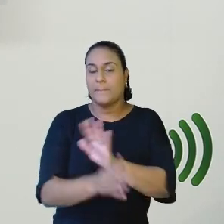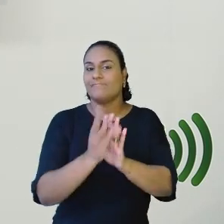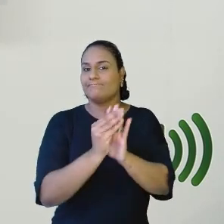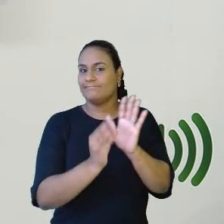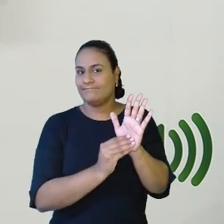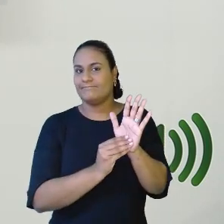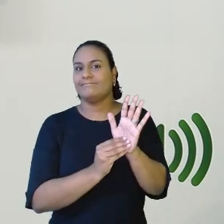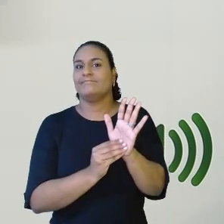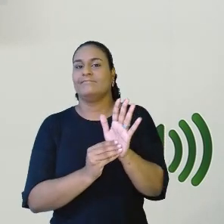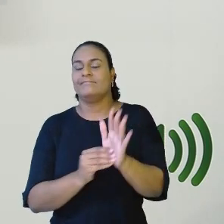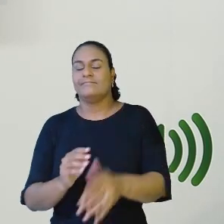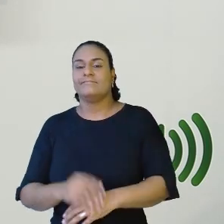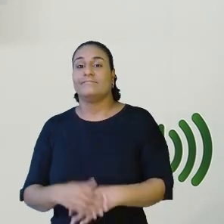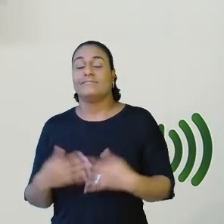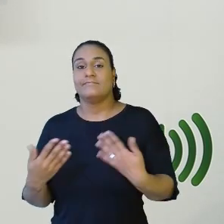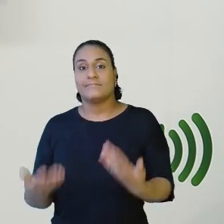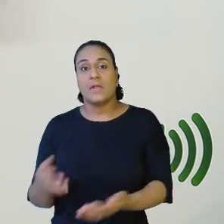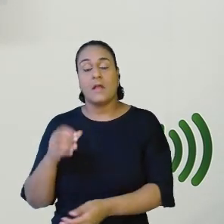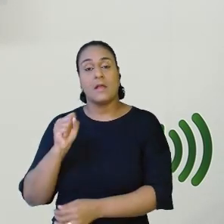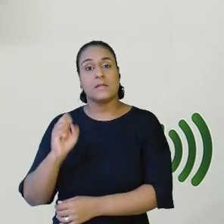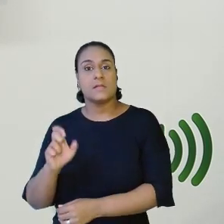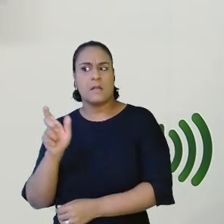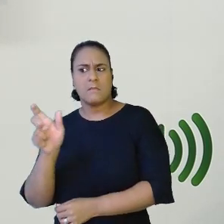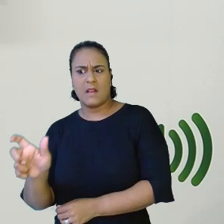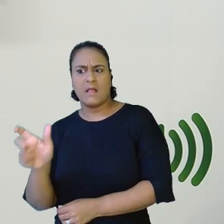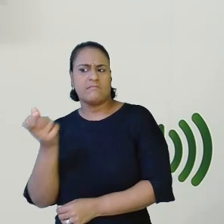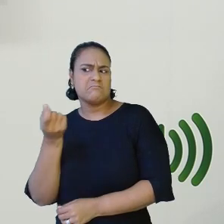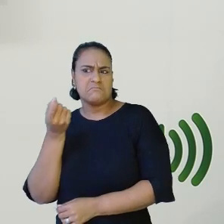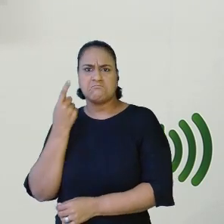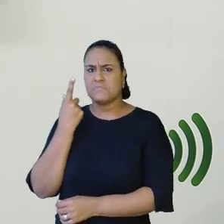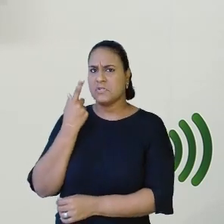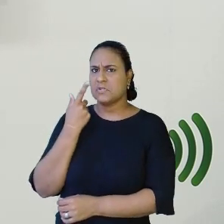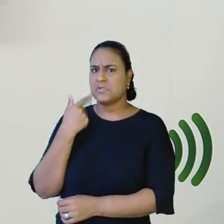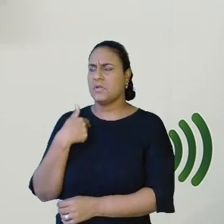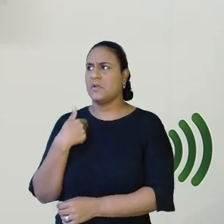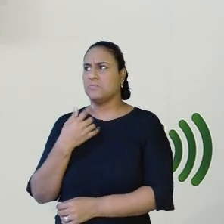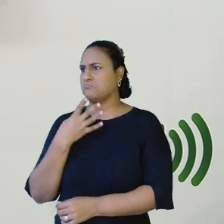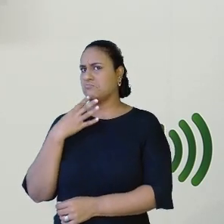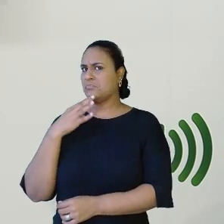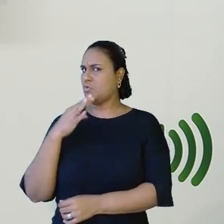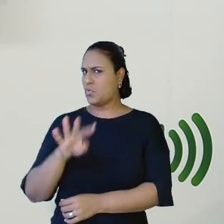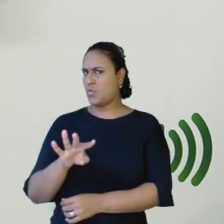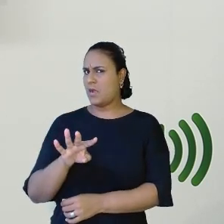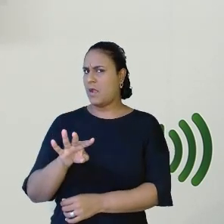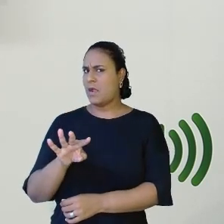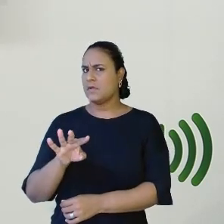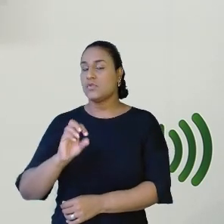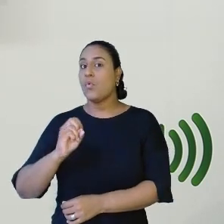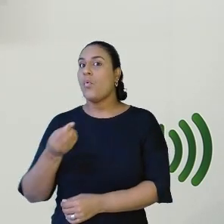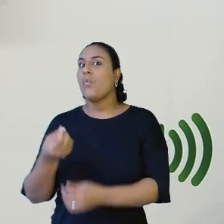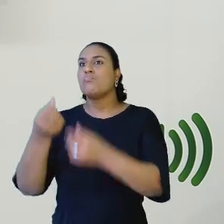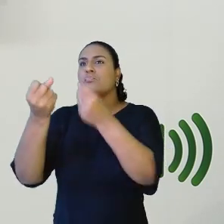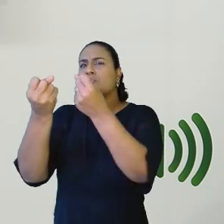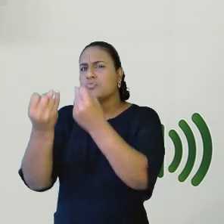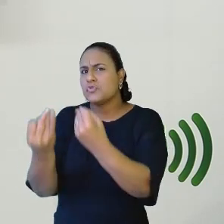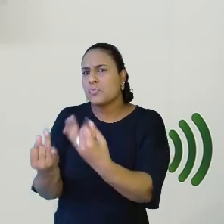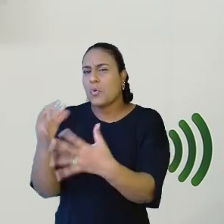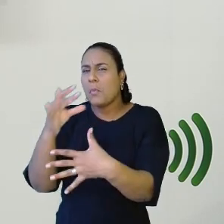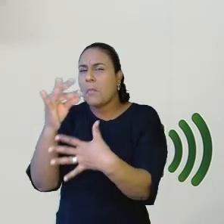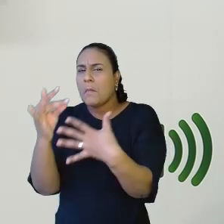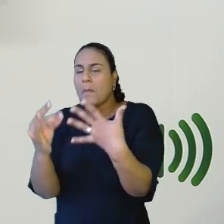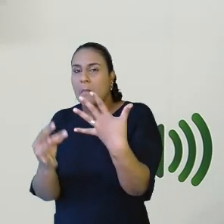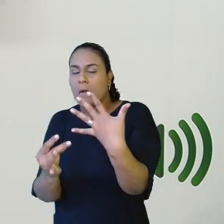conteúdos. Então, se a palavra está diferente, se a professora Mauricek não explicou totalmente ou você não